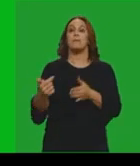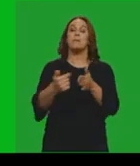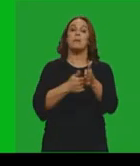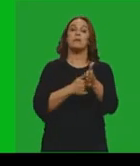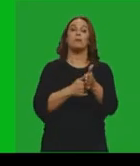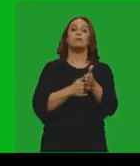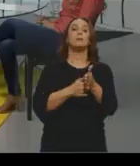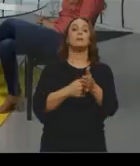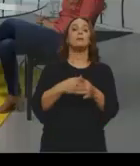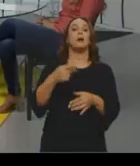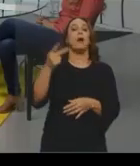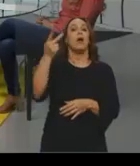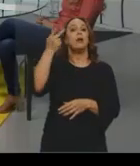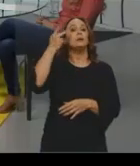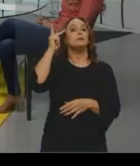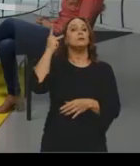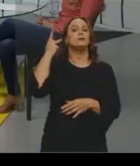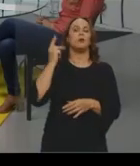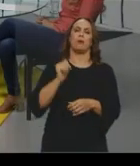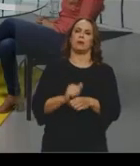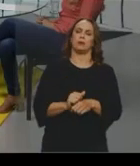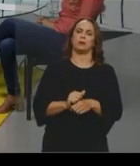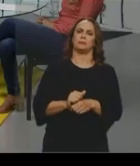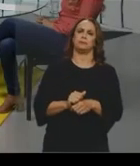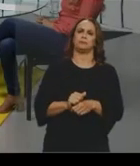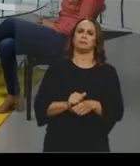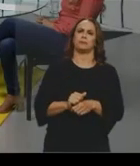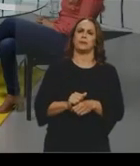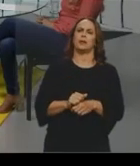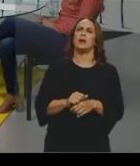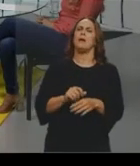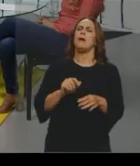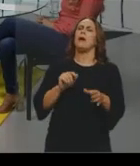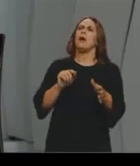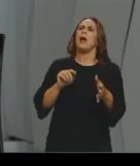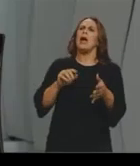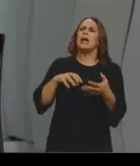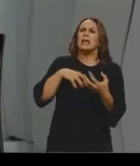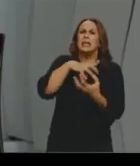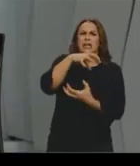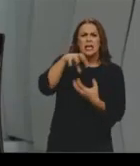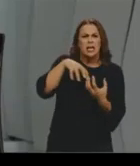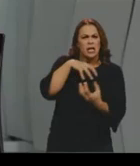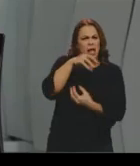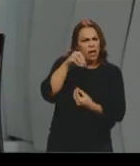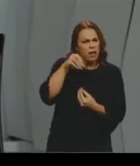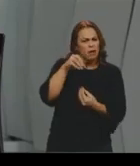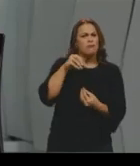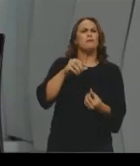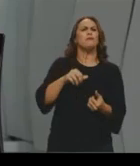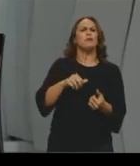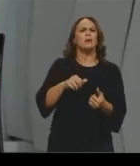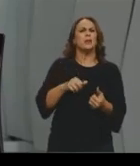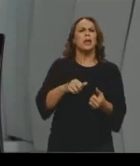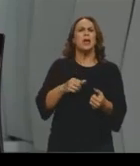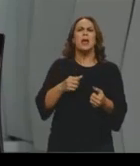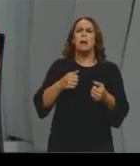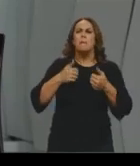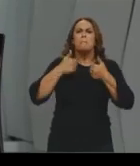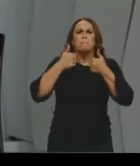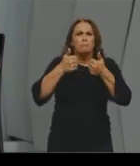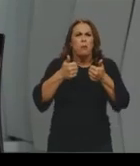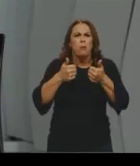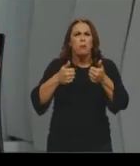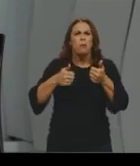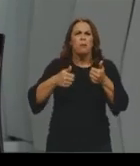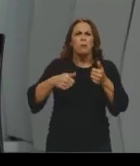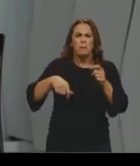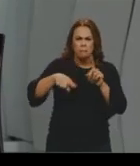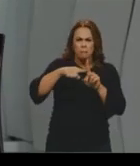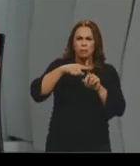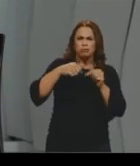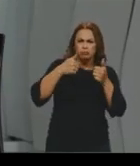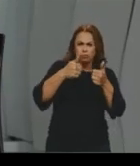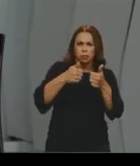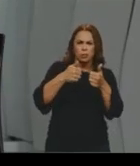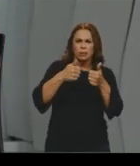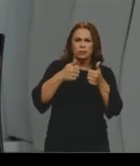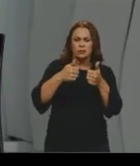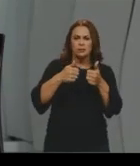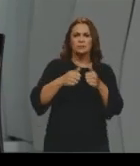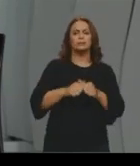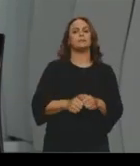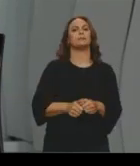vistas como positivas, professora Viviane? Sim, podem e devem, né? A gente tem que